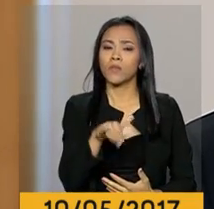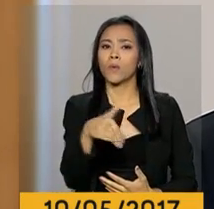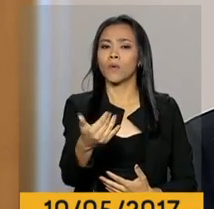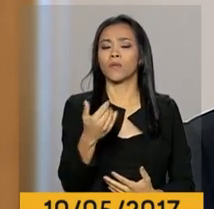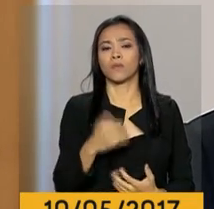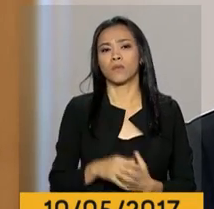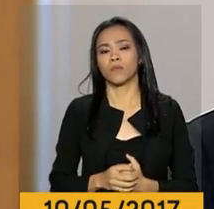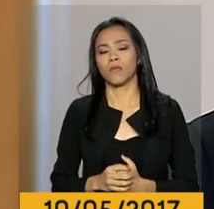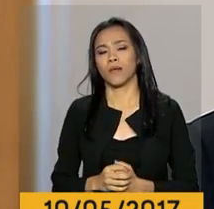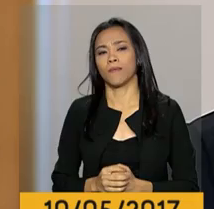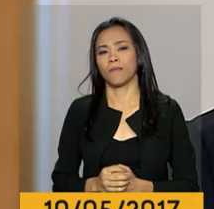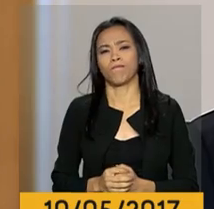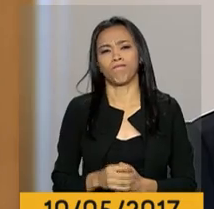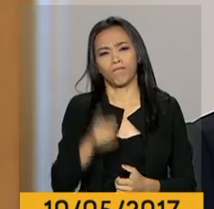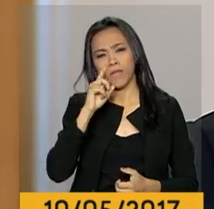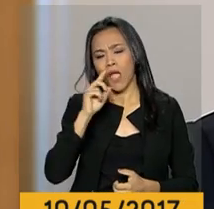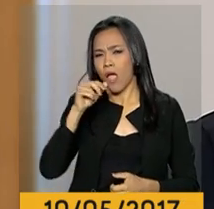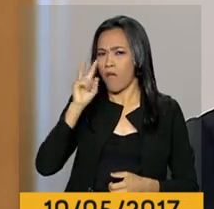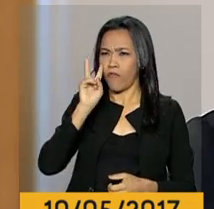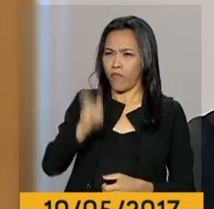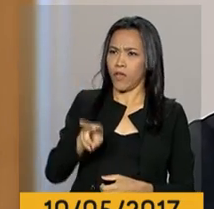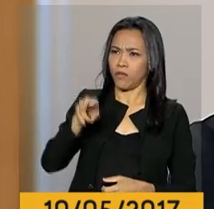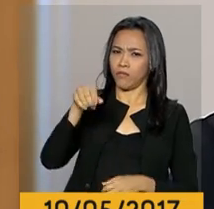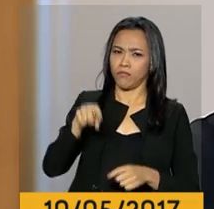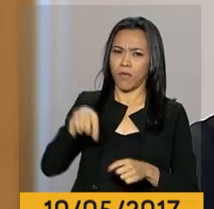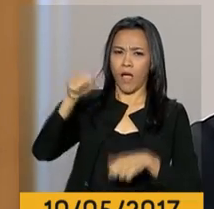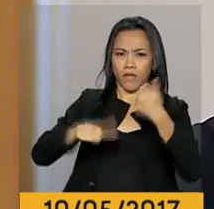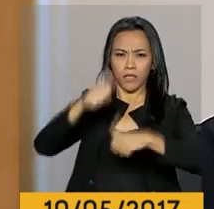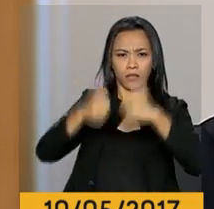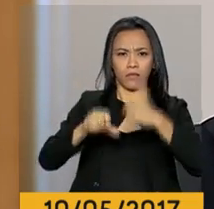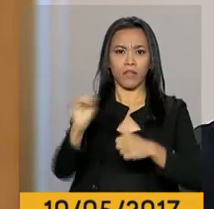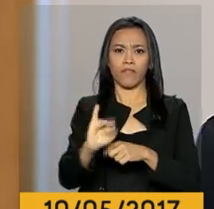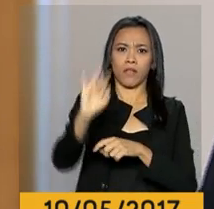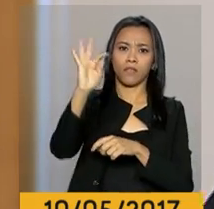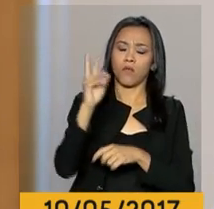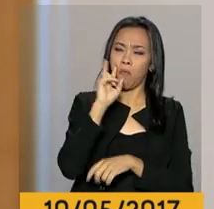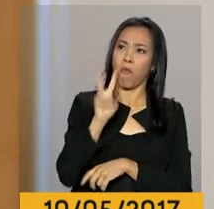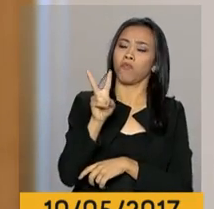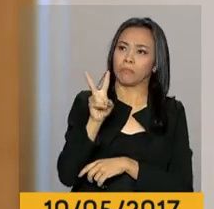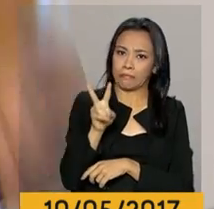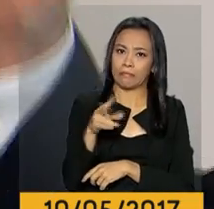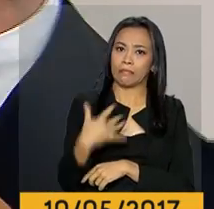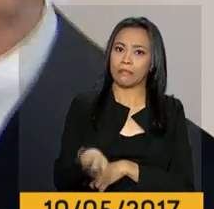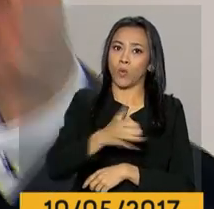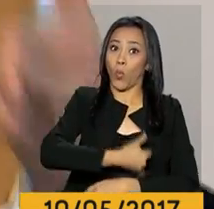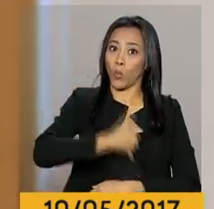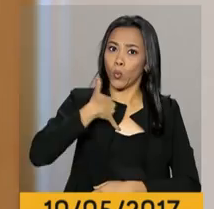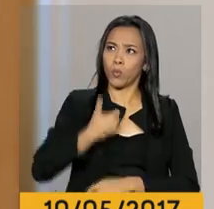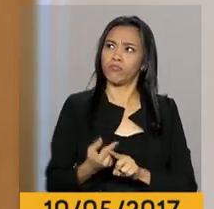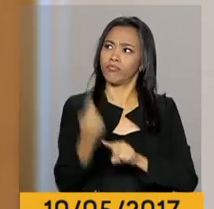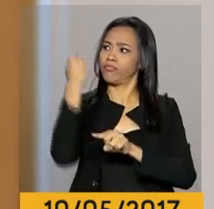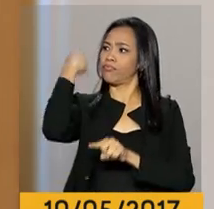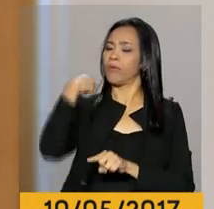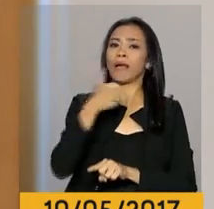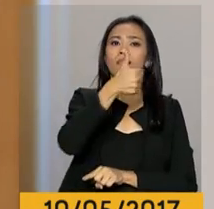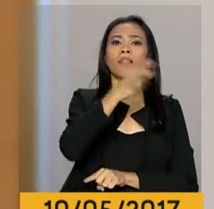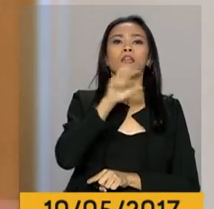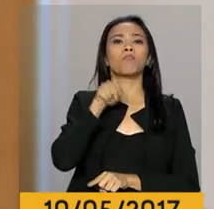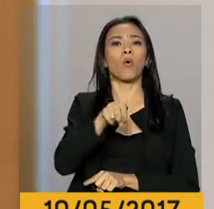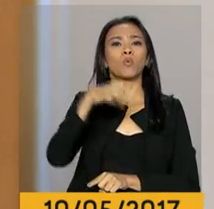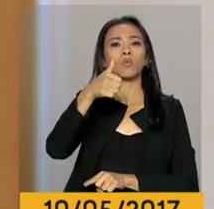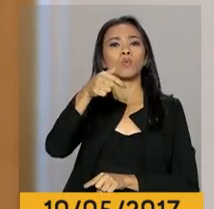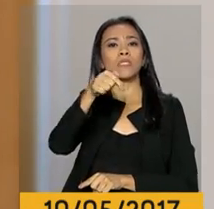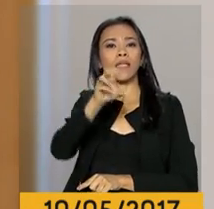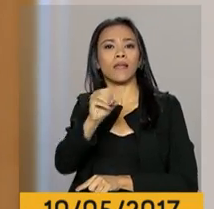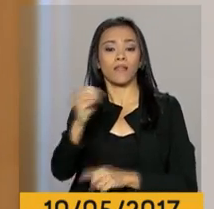examinamos o o quadro da inflação por exemplo vemos com orgulho confesso a história da inflação que estava em 10.70